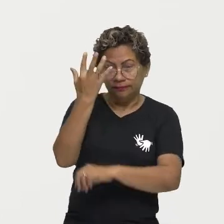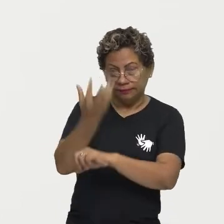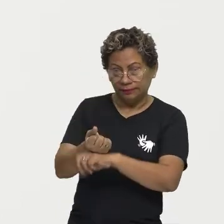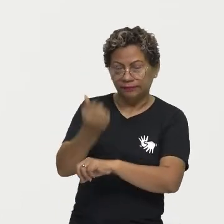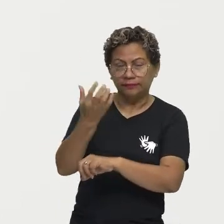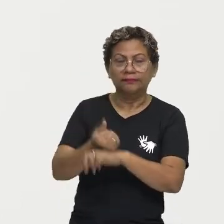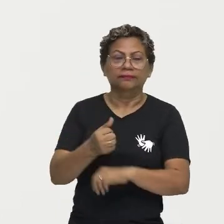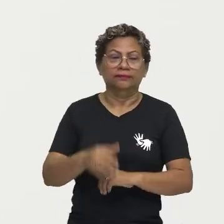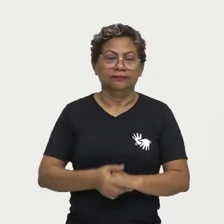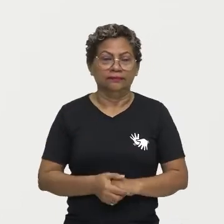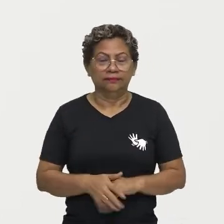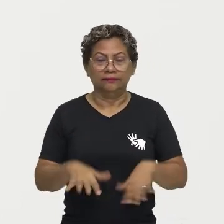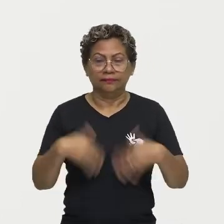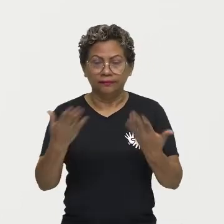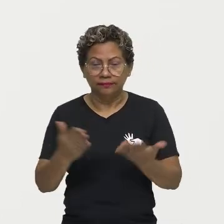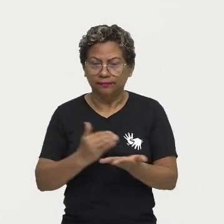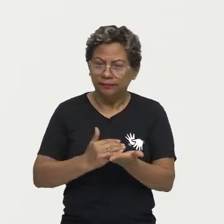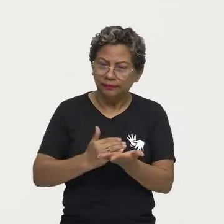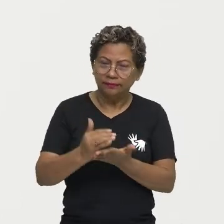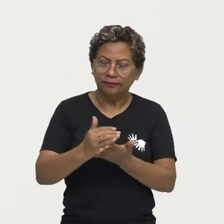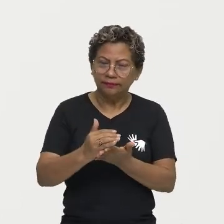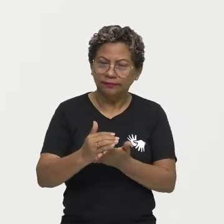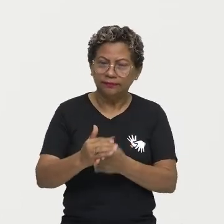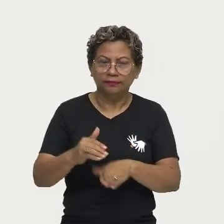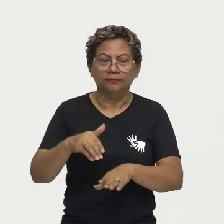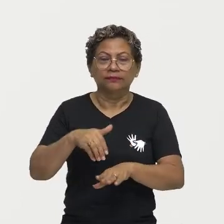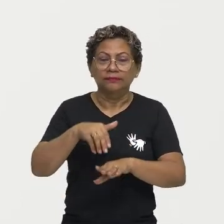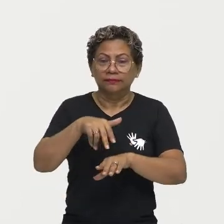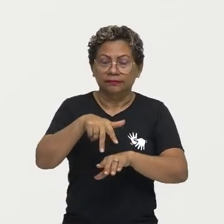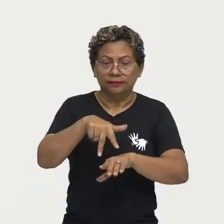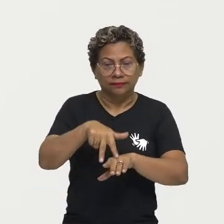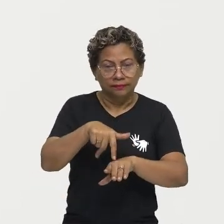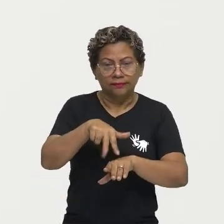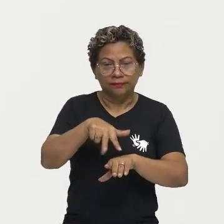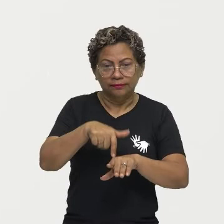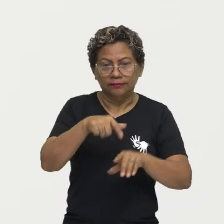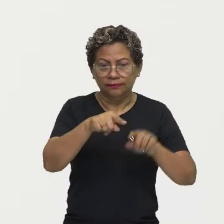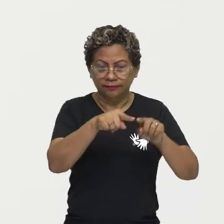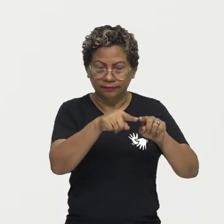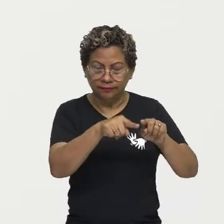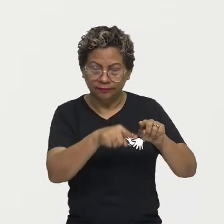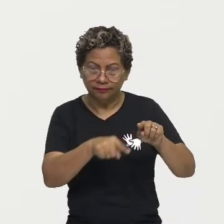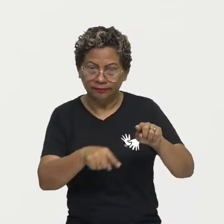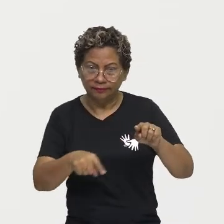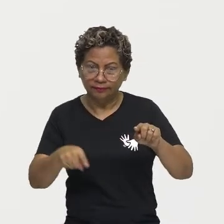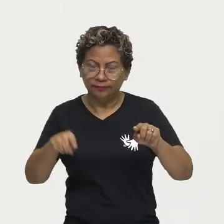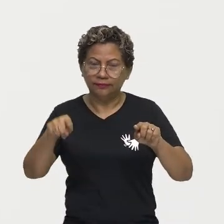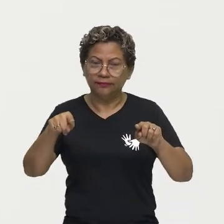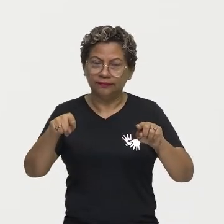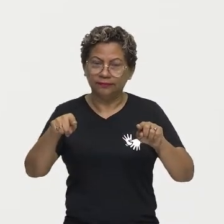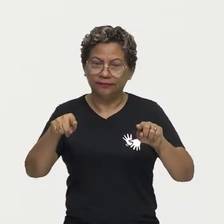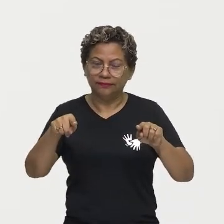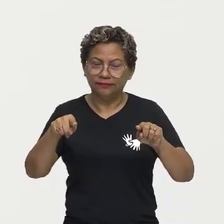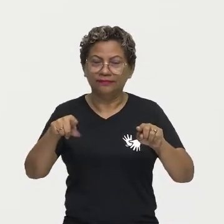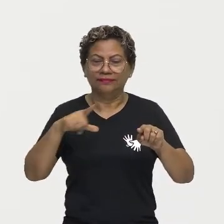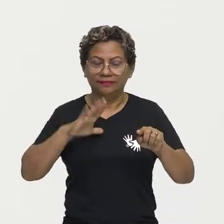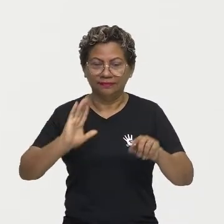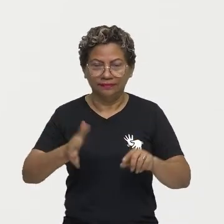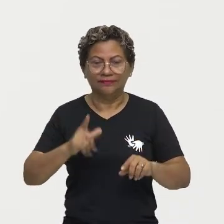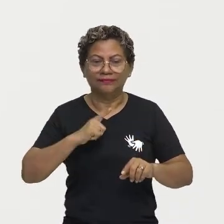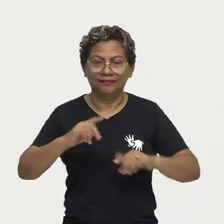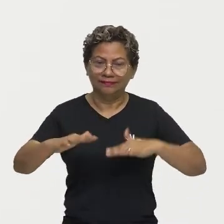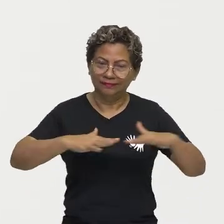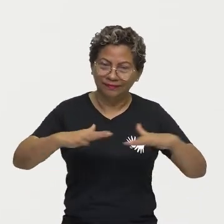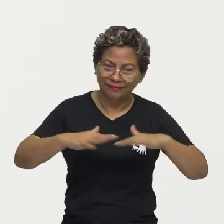caso. Quando ela começa a descer, a energia potencial se transforma em cinética e depois, quando ela chega também